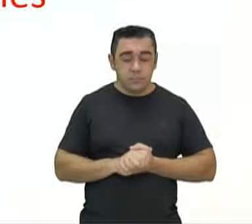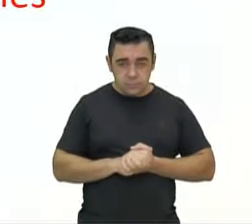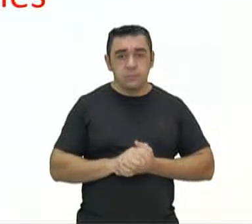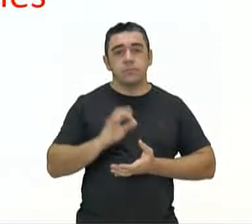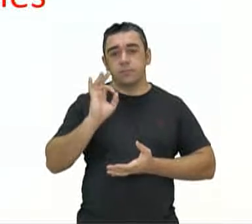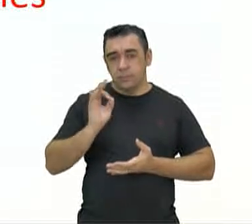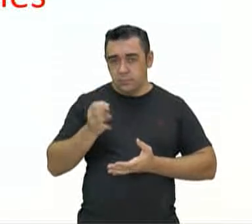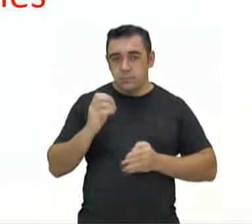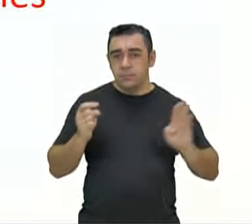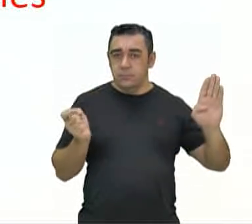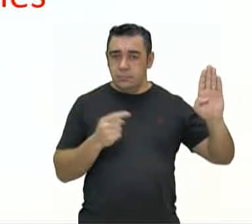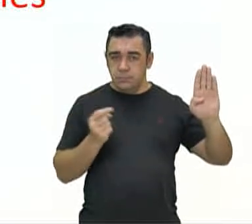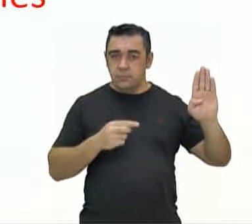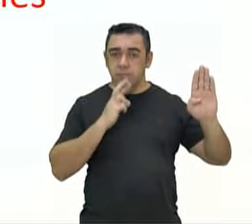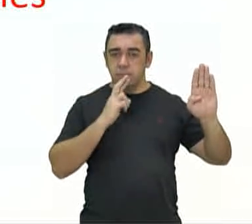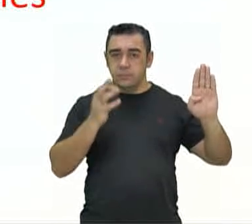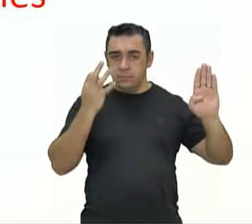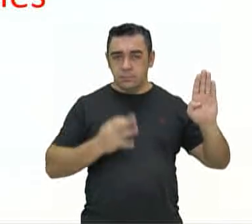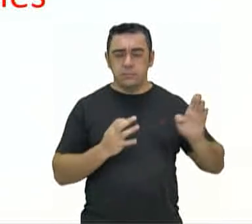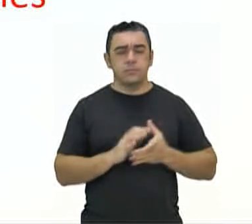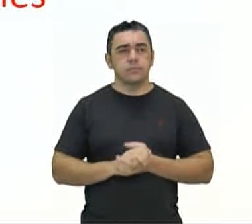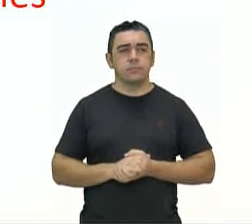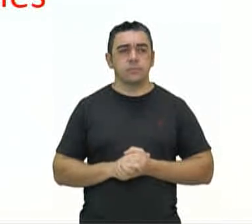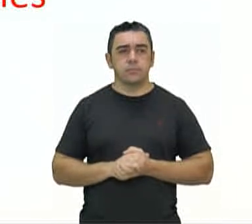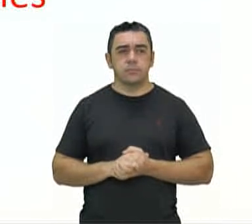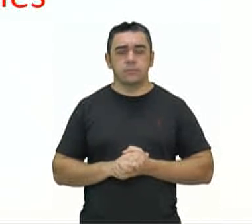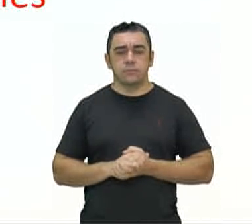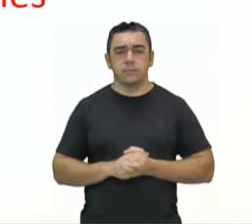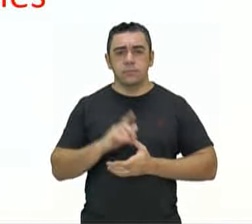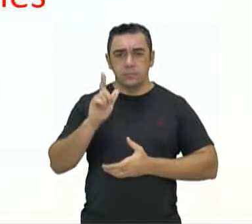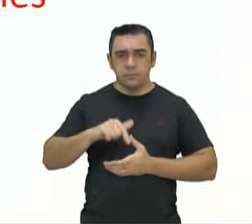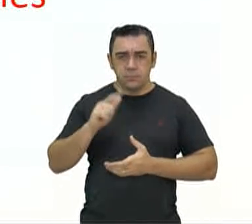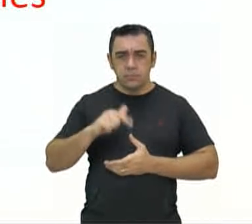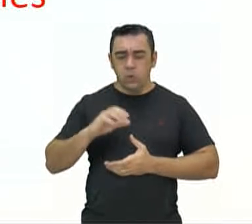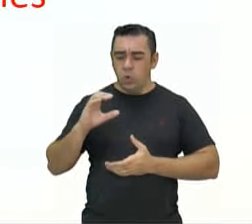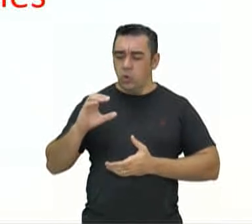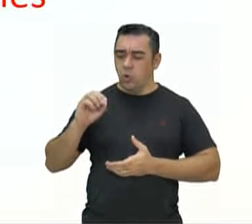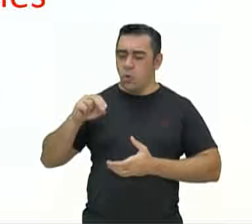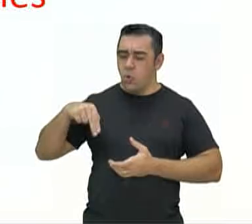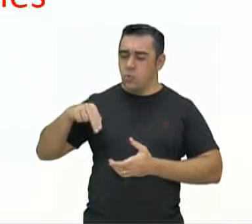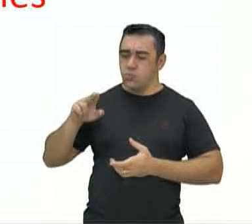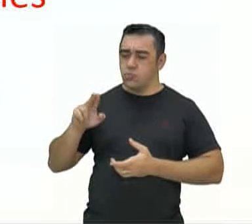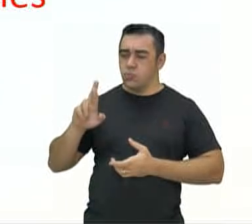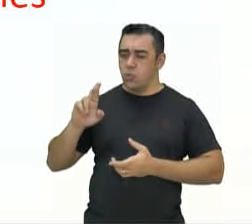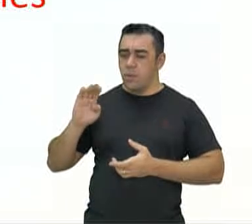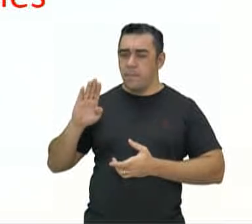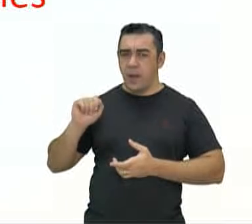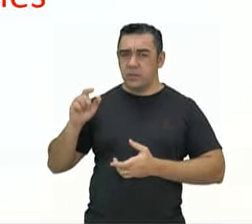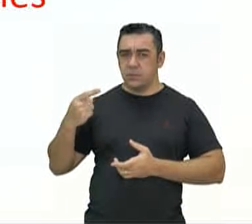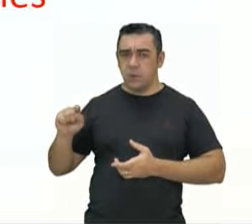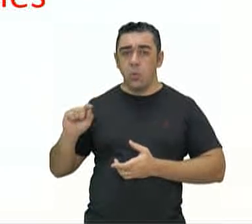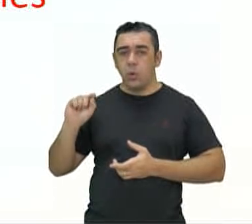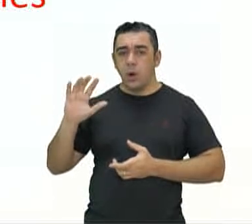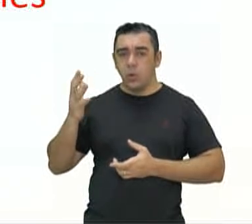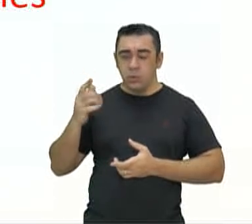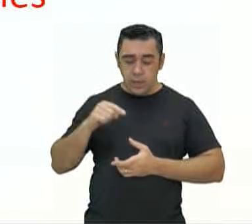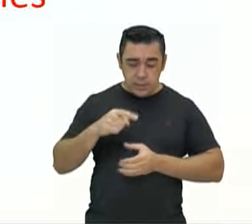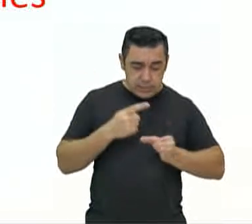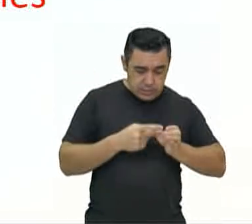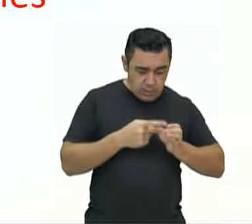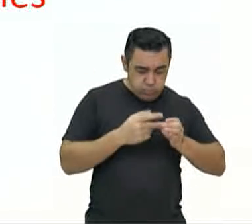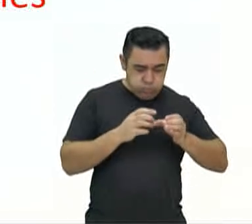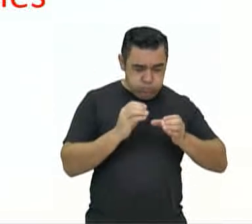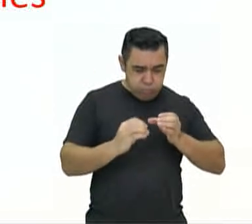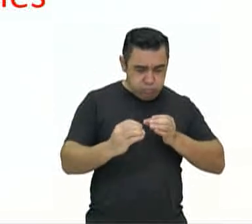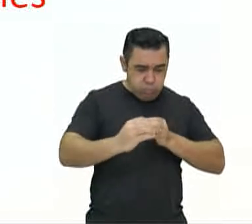Muito bem, olha lá, ó. O processo de conurbação ocorreu devido à intensificação do espaço urbano,